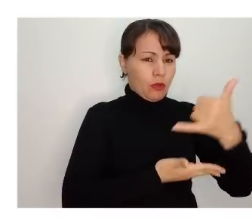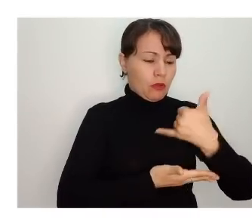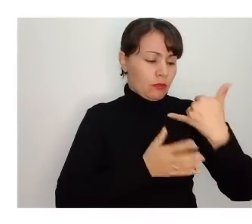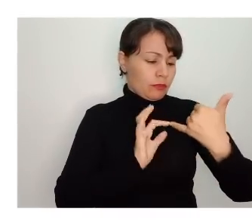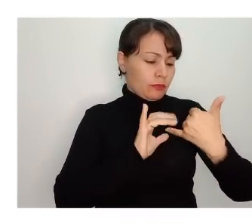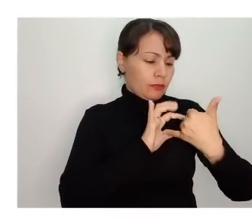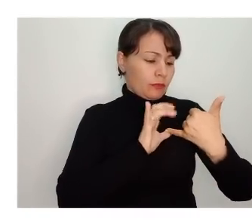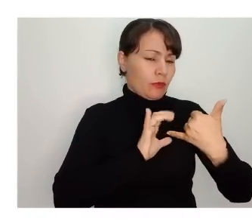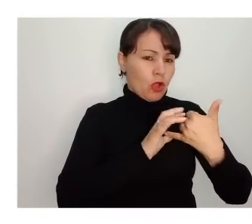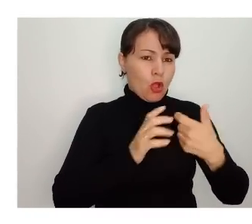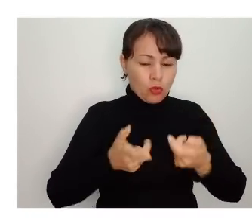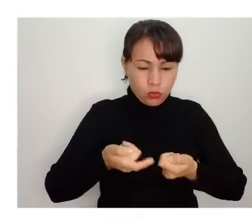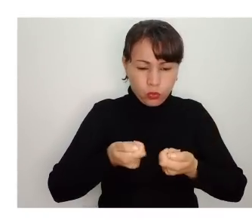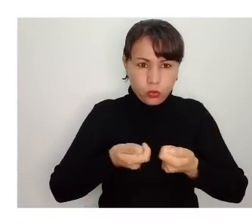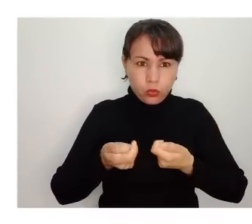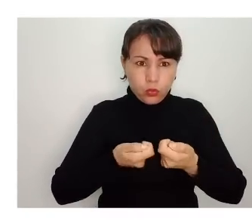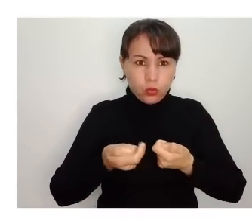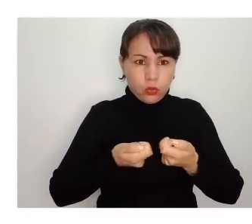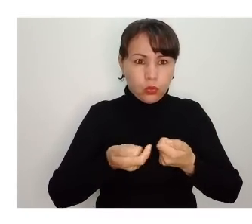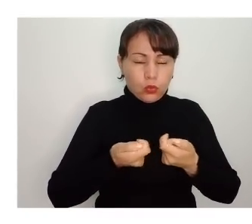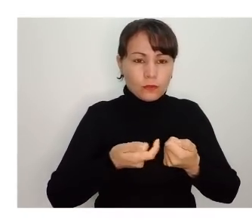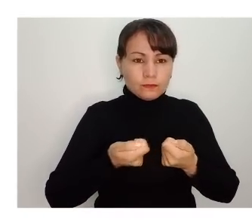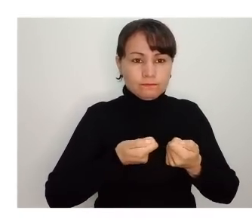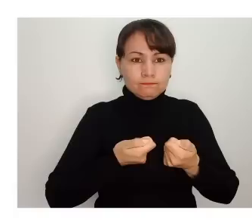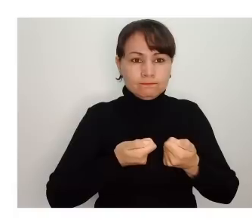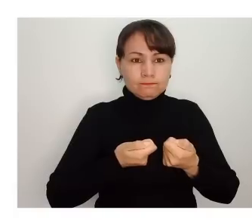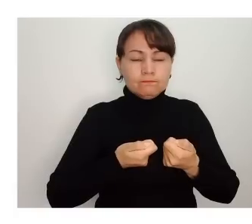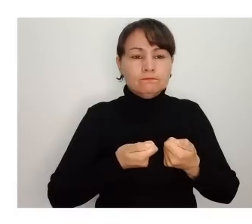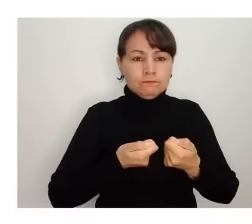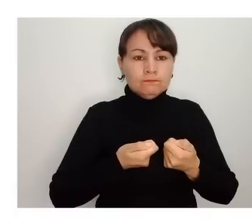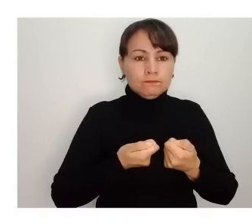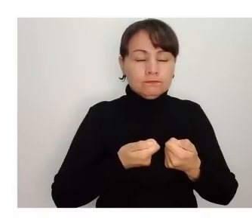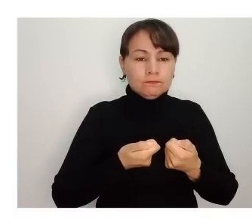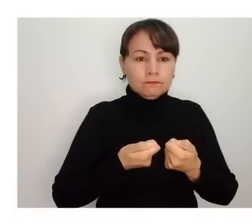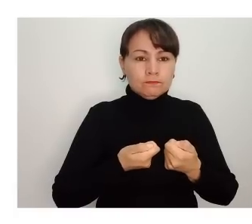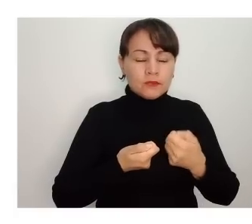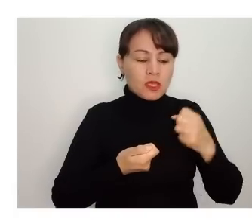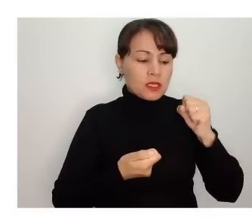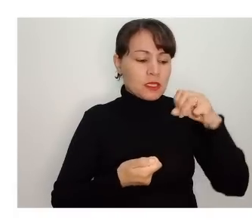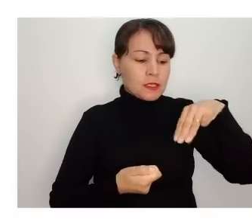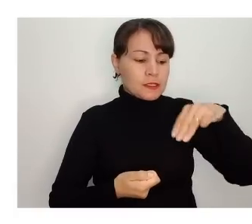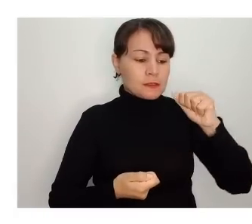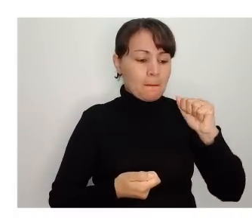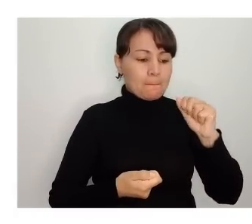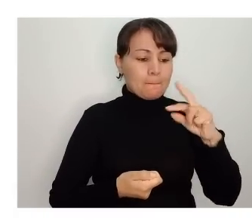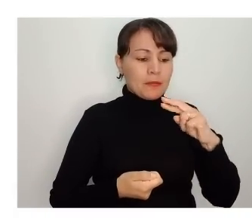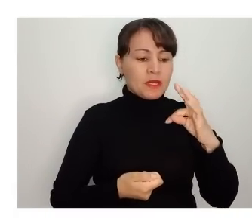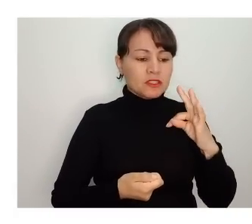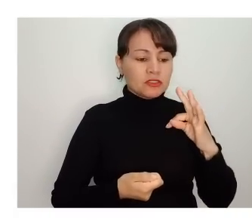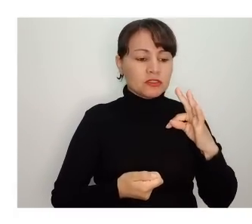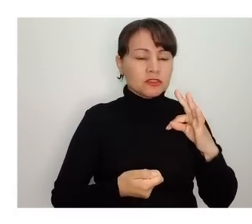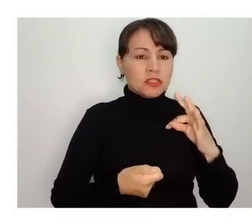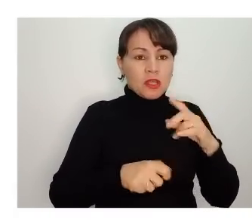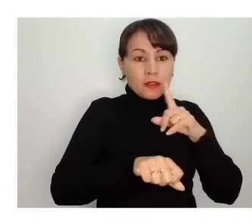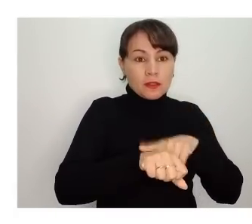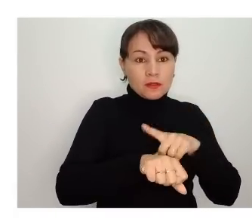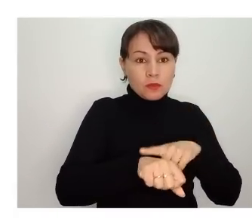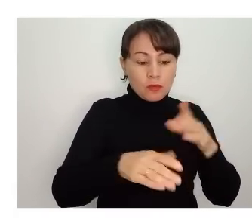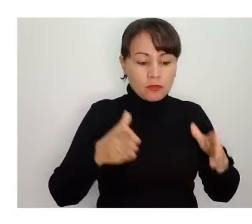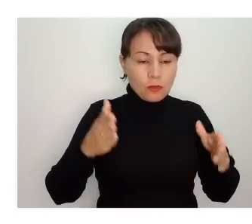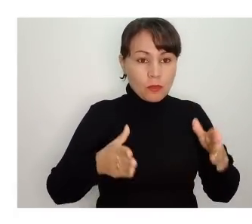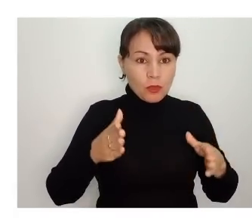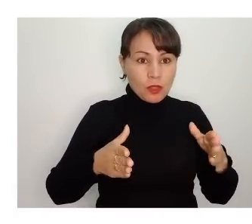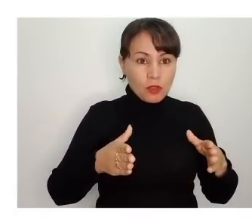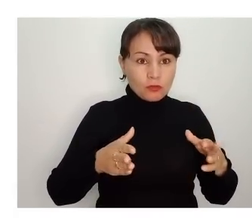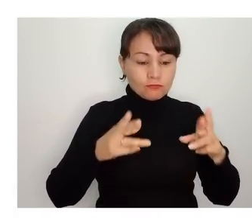laptops, videogames, tablets, celulares, smartphones, e principalmente nesse período